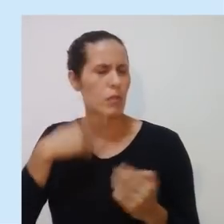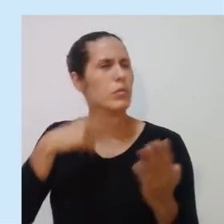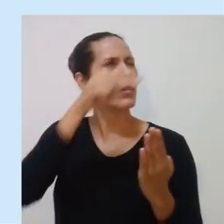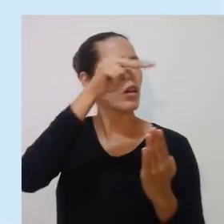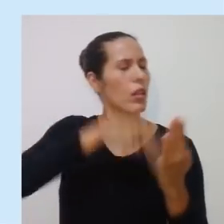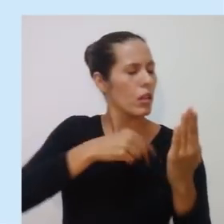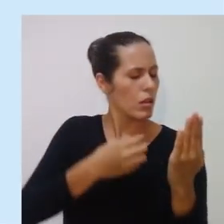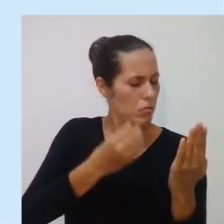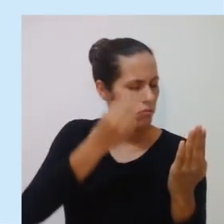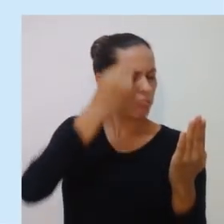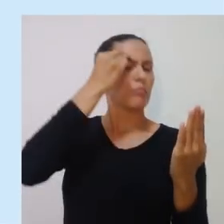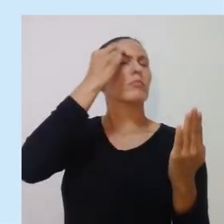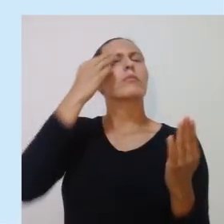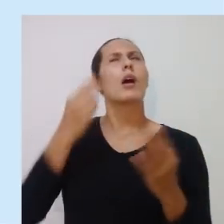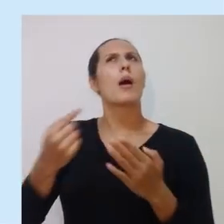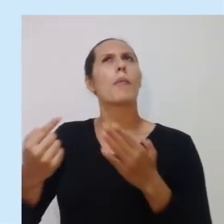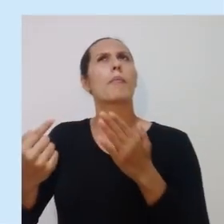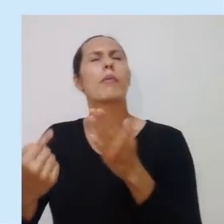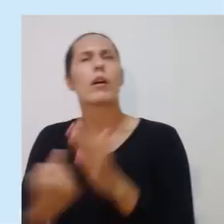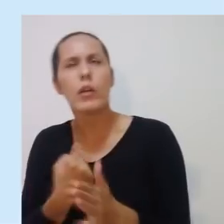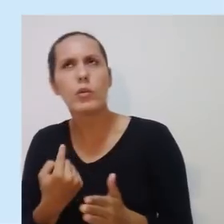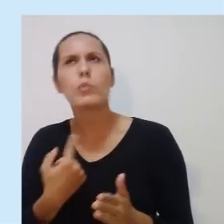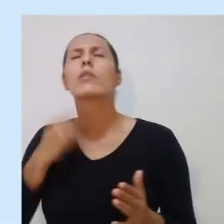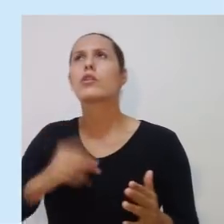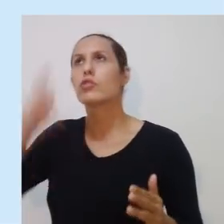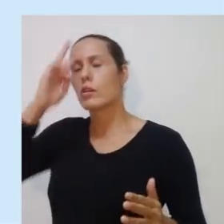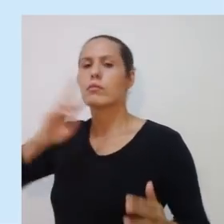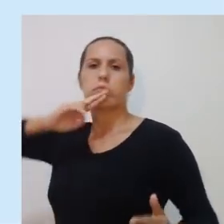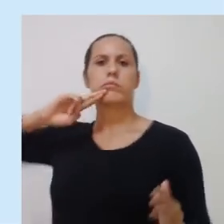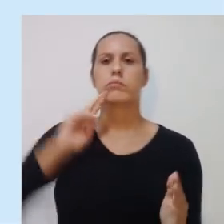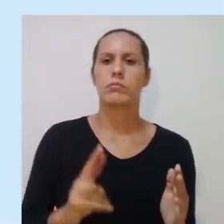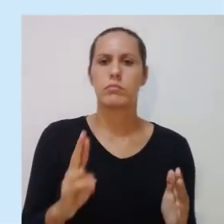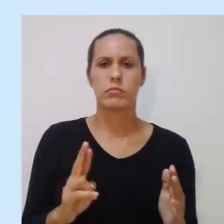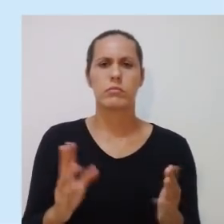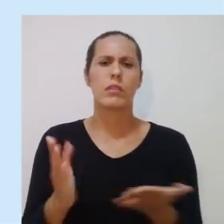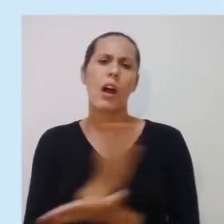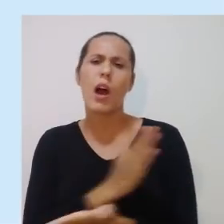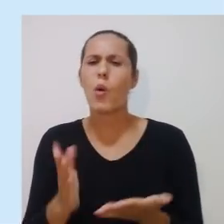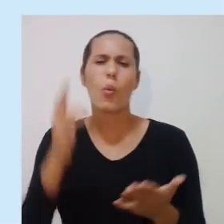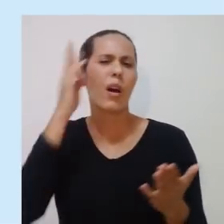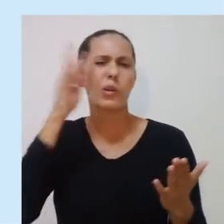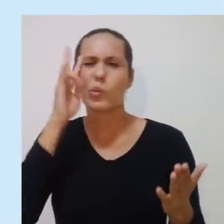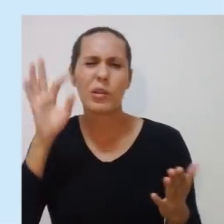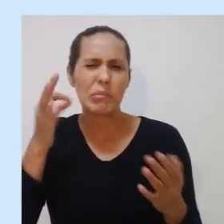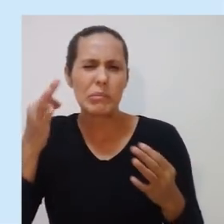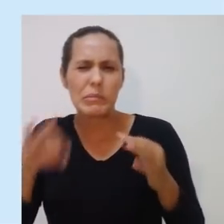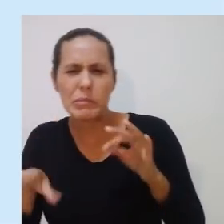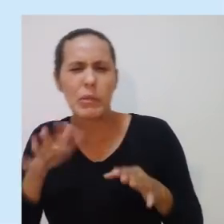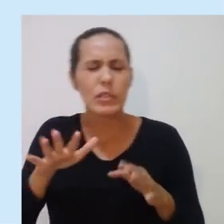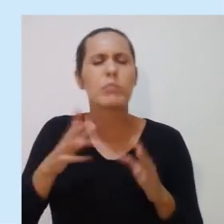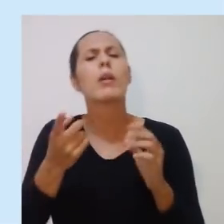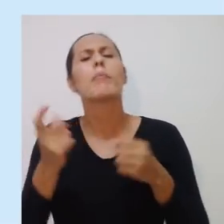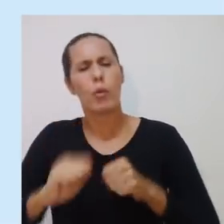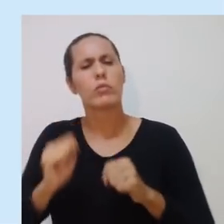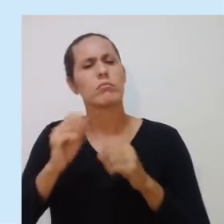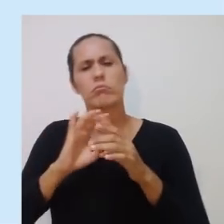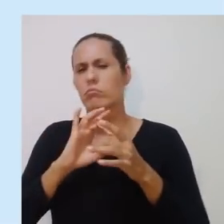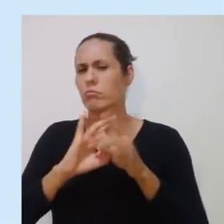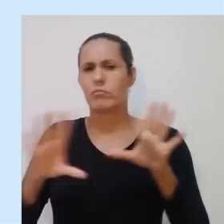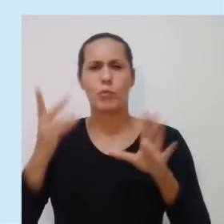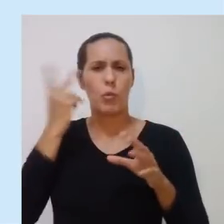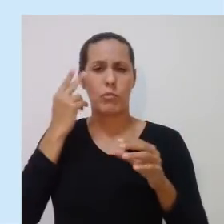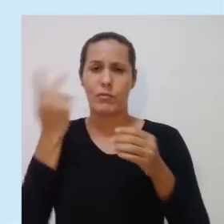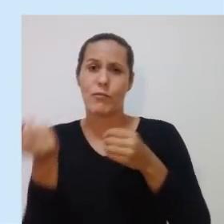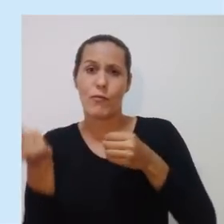Tem gente que lê e quando a pergunta é feita já se lembra no ato. Tem gente que não lembra exatamente.